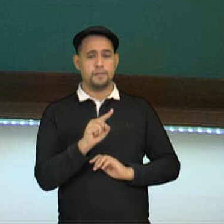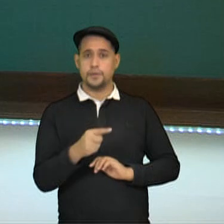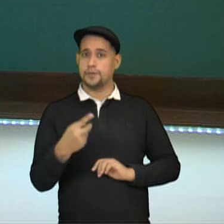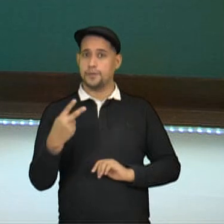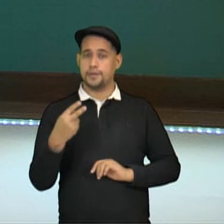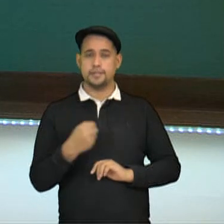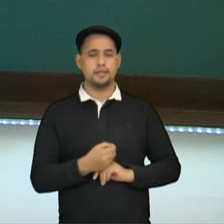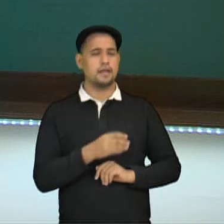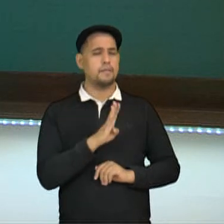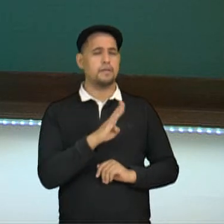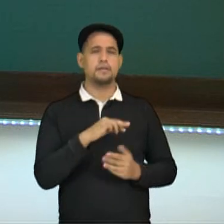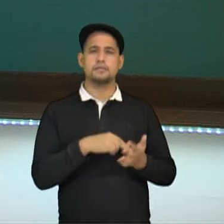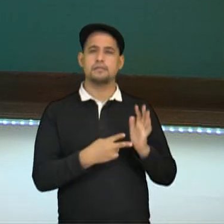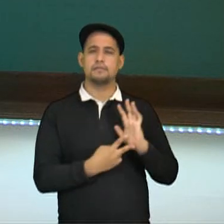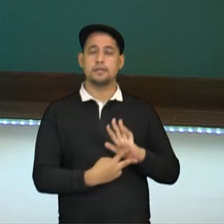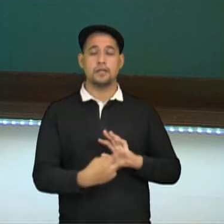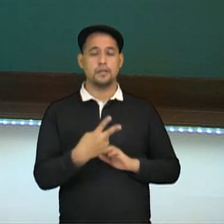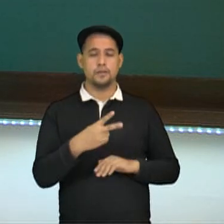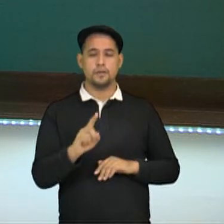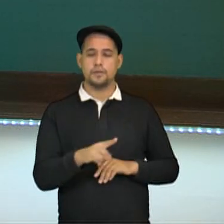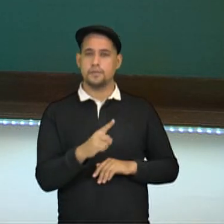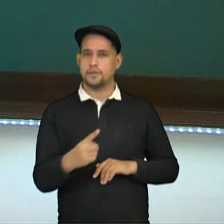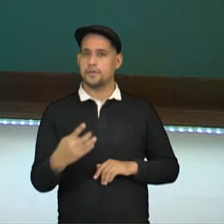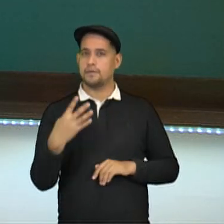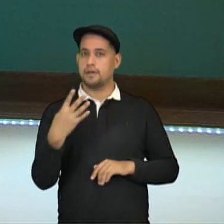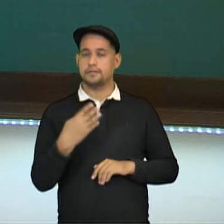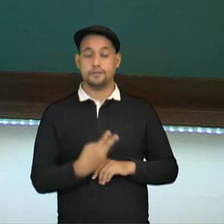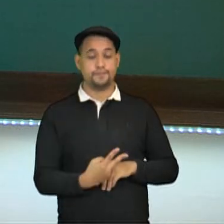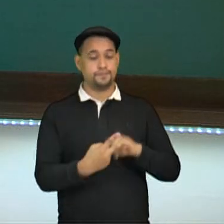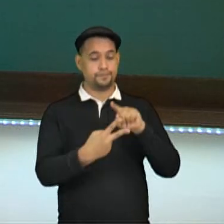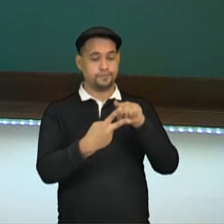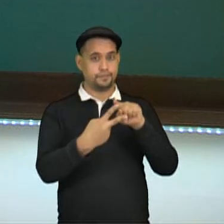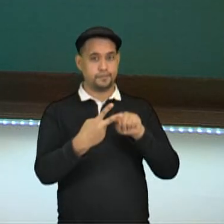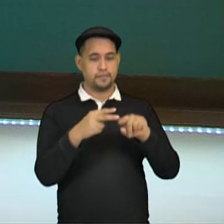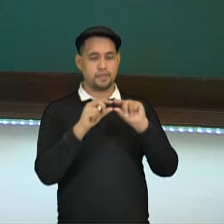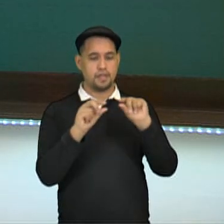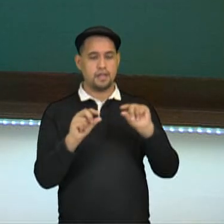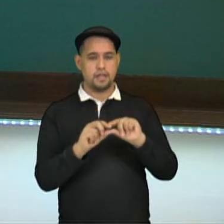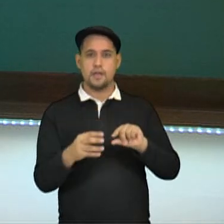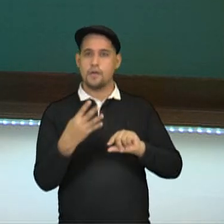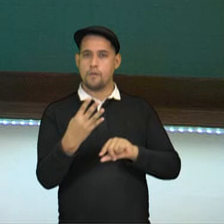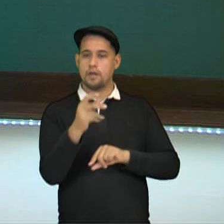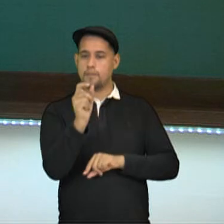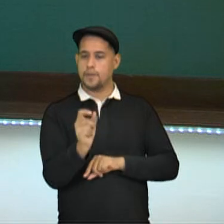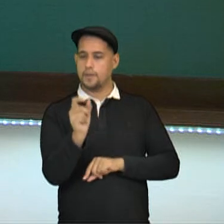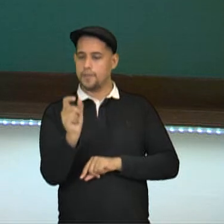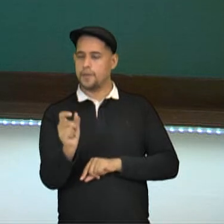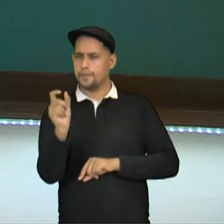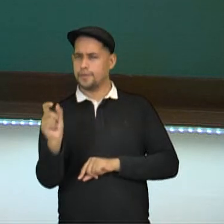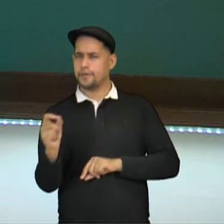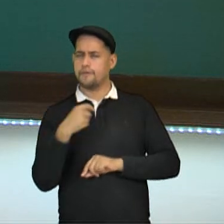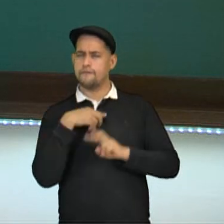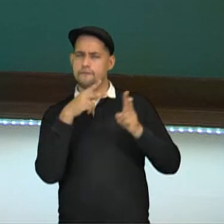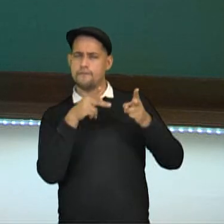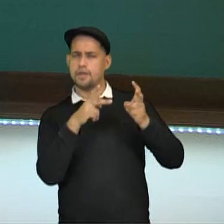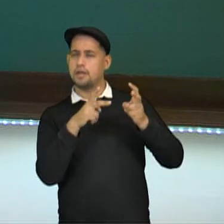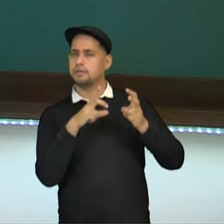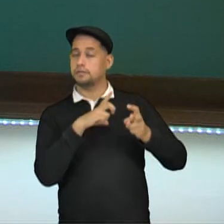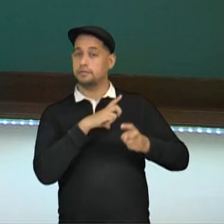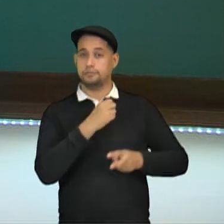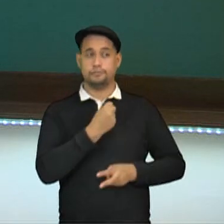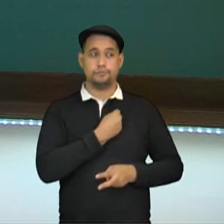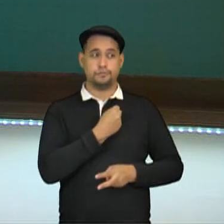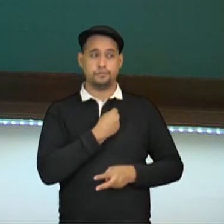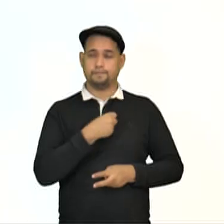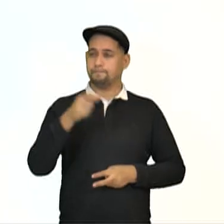a matriz B do tipo 2 por 4. 2 linhas, 4 colunas. Eu vou verificar se aqui, ó, o meu número